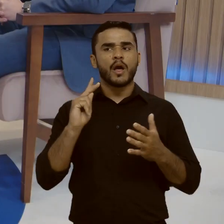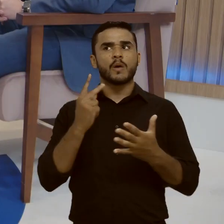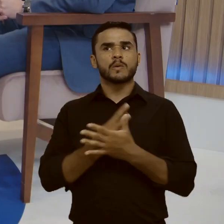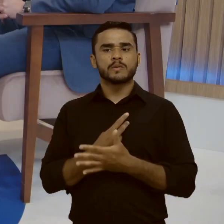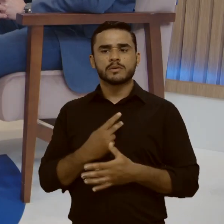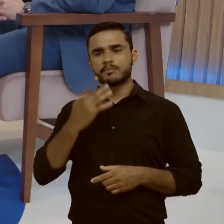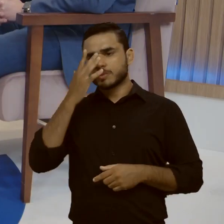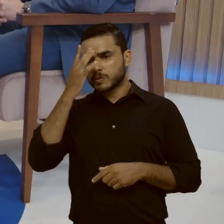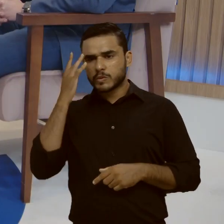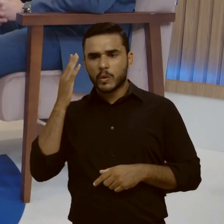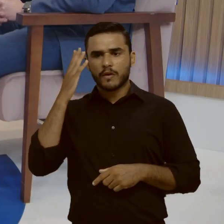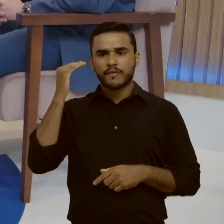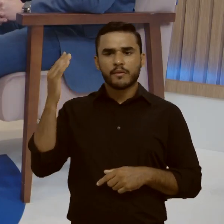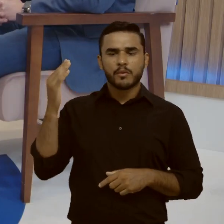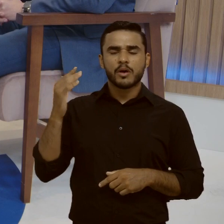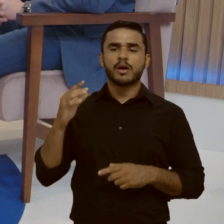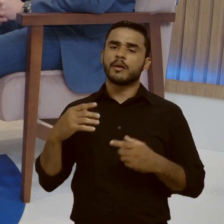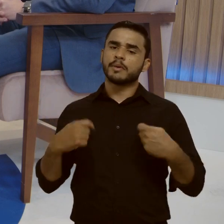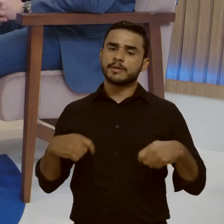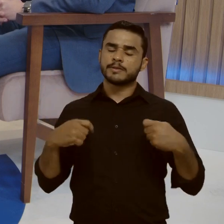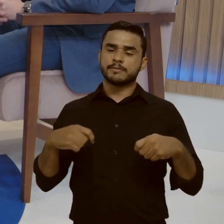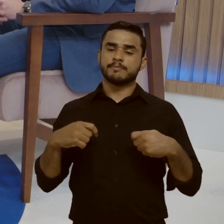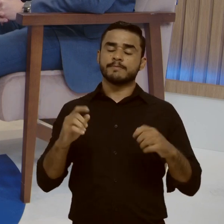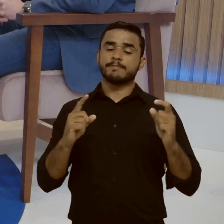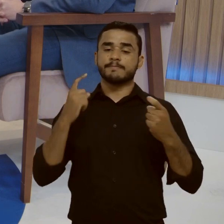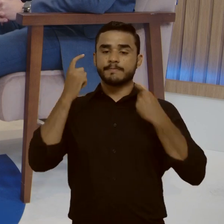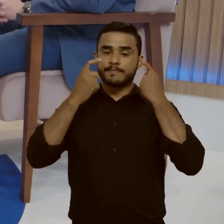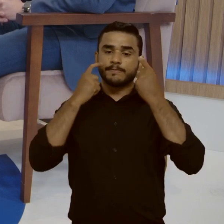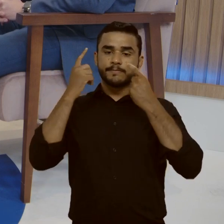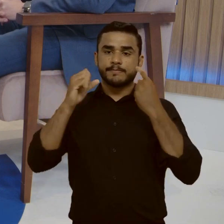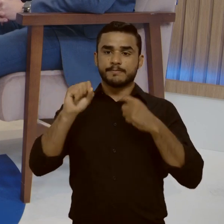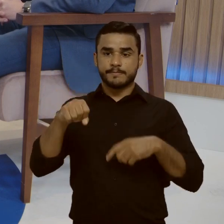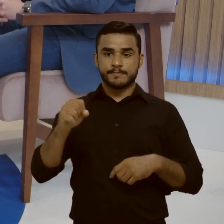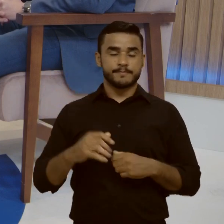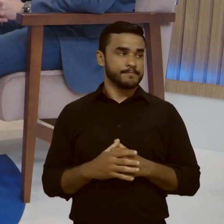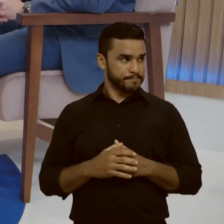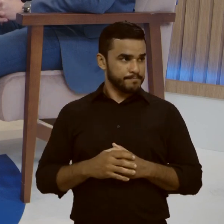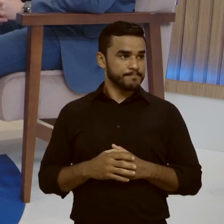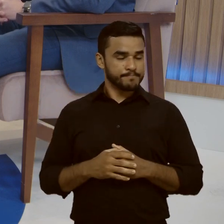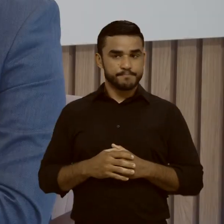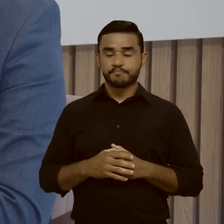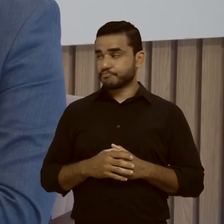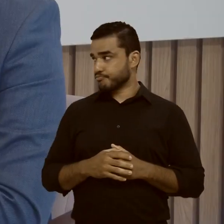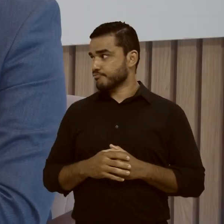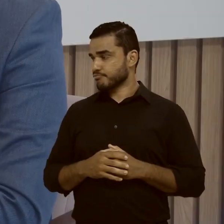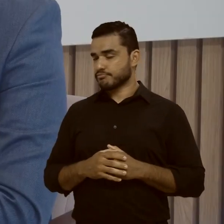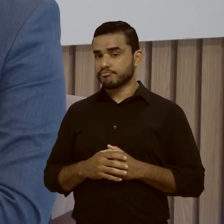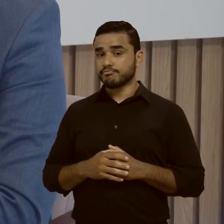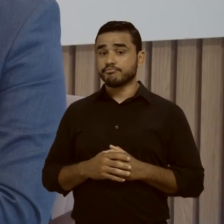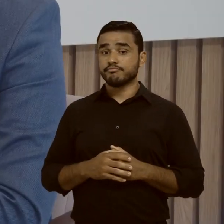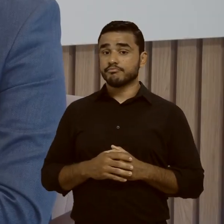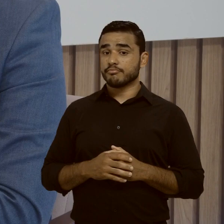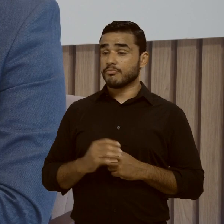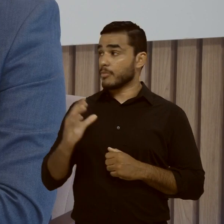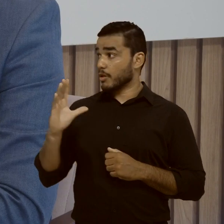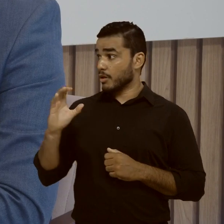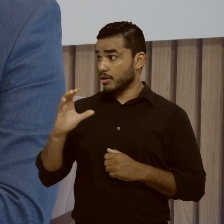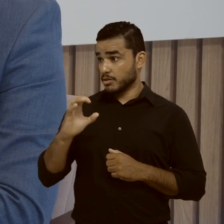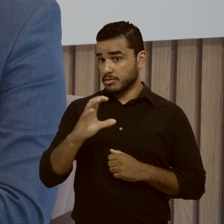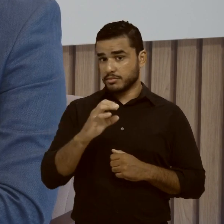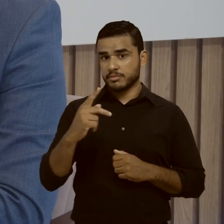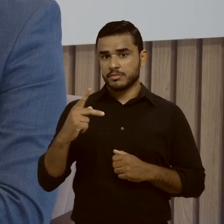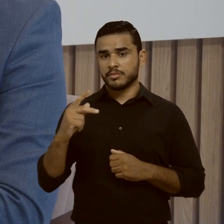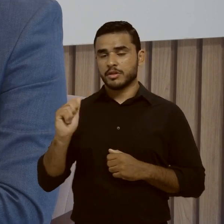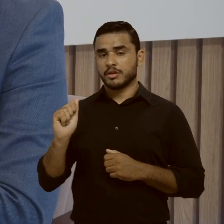dia, Fernanda, bom dia a todos. Quando a gente fala de câncer de pâncreas, acende um alerta, porque embora seja